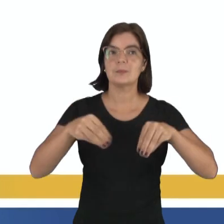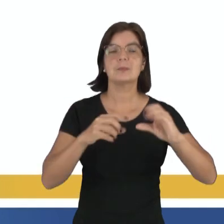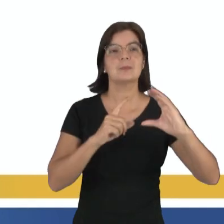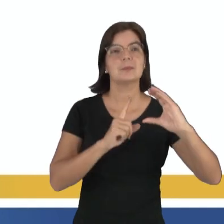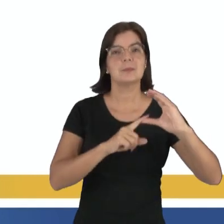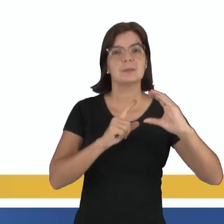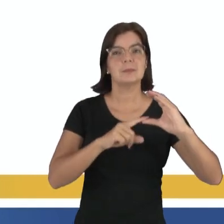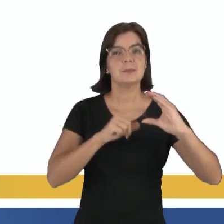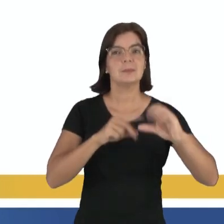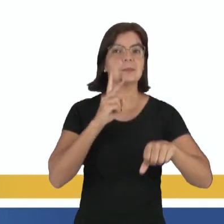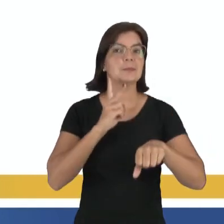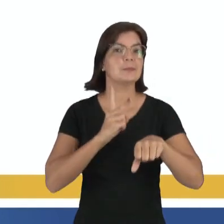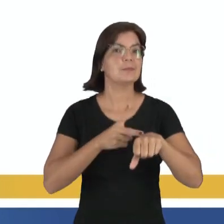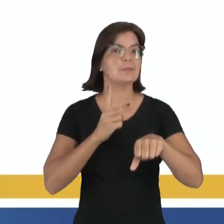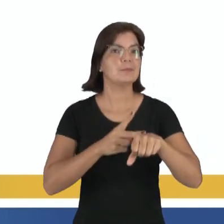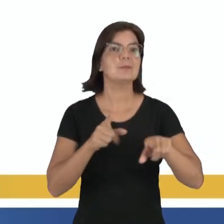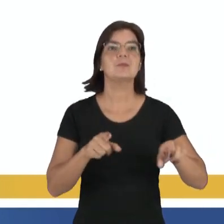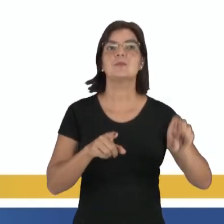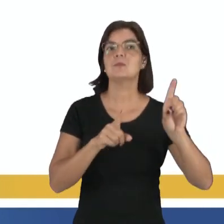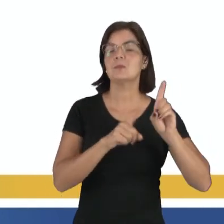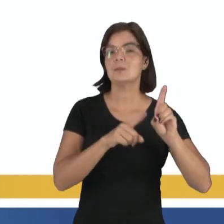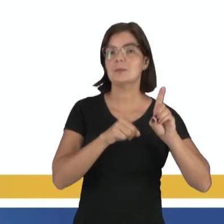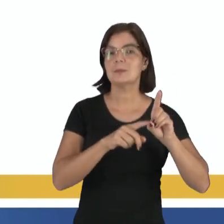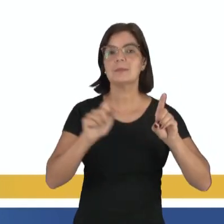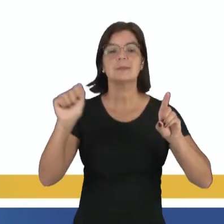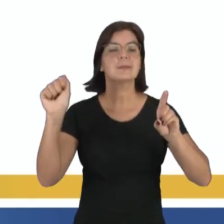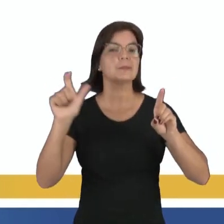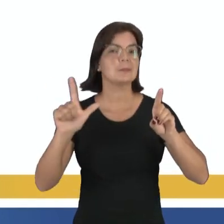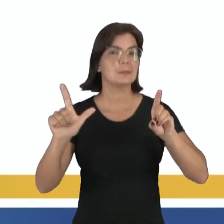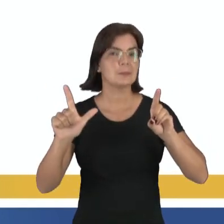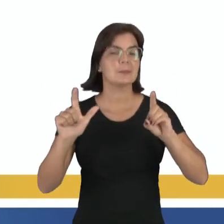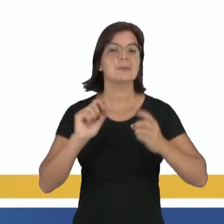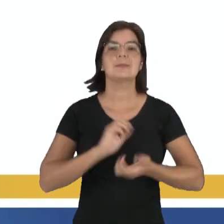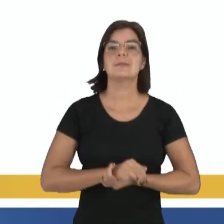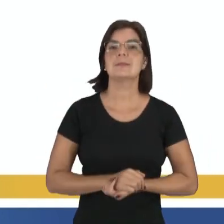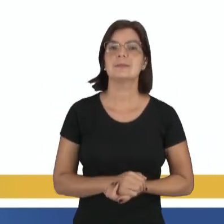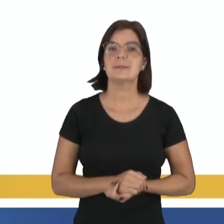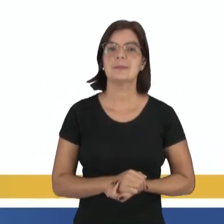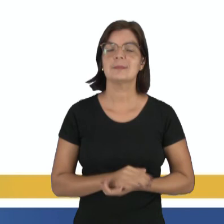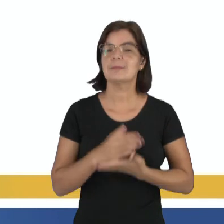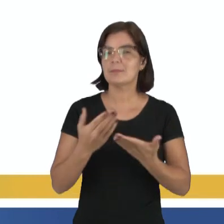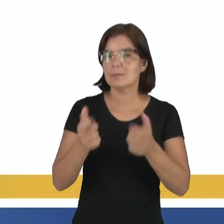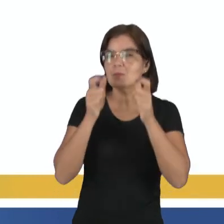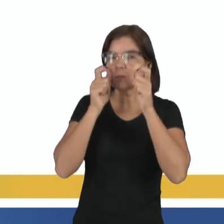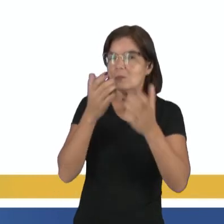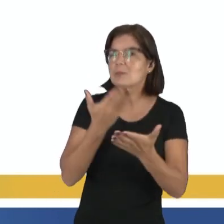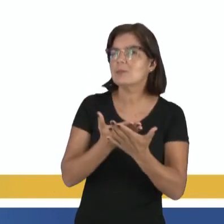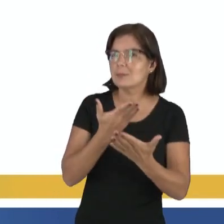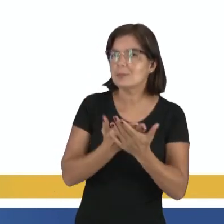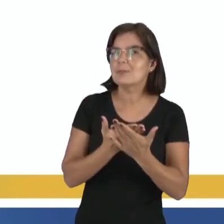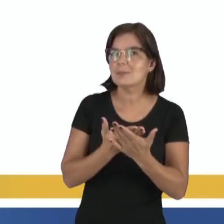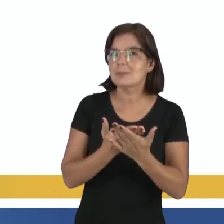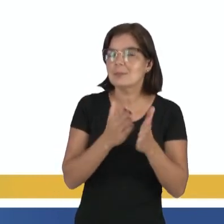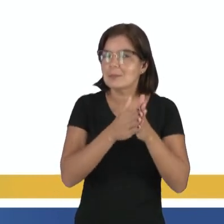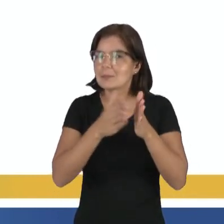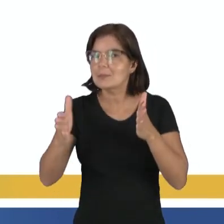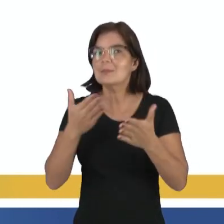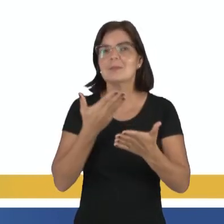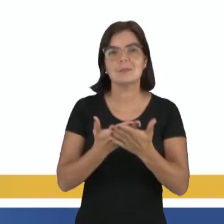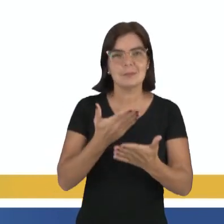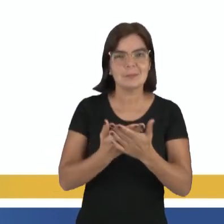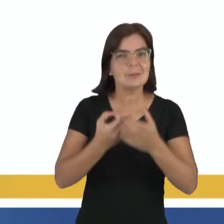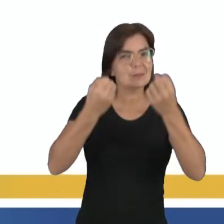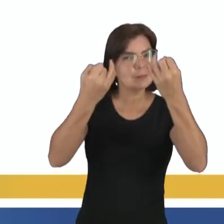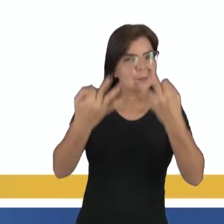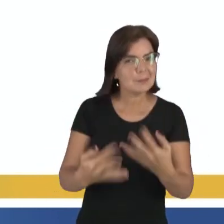B, plástico. Letra C, vidro. Ou letra D, alumínio? Prestou atenção no decorrer da aula do